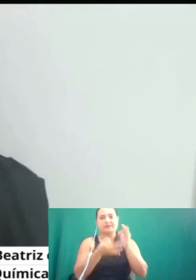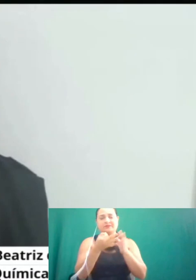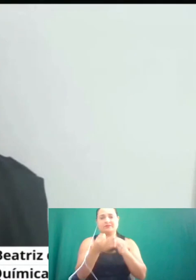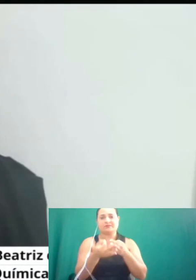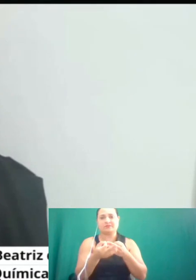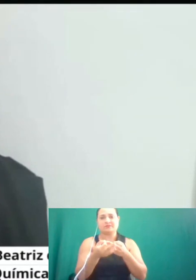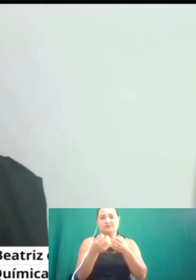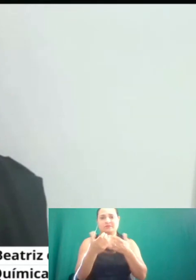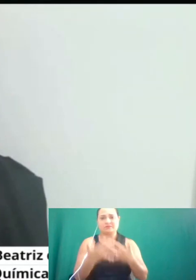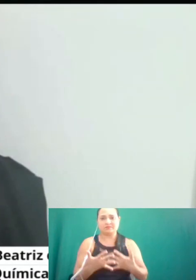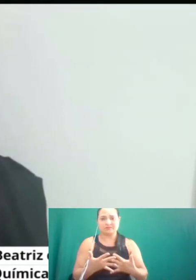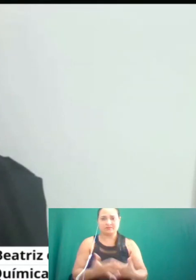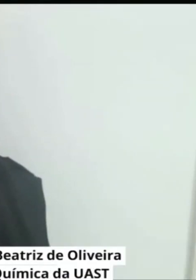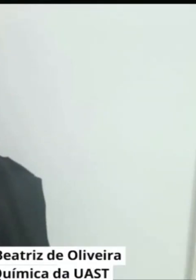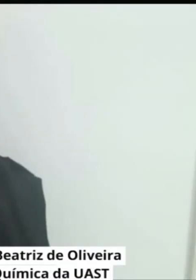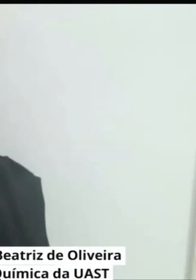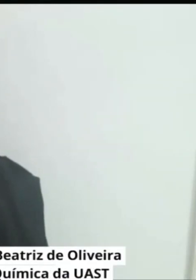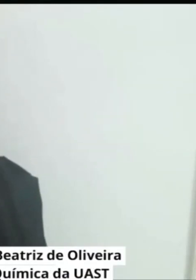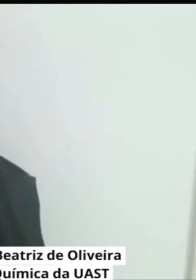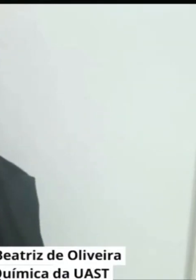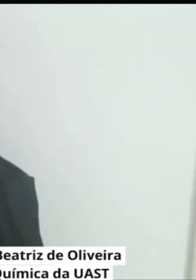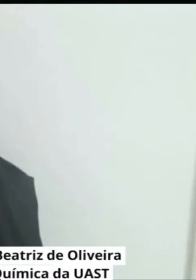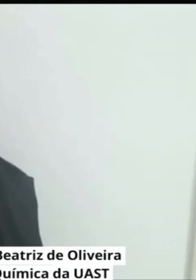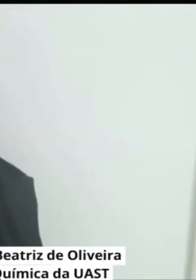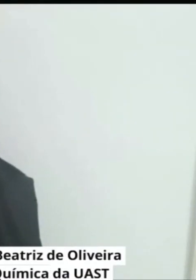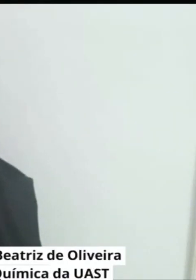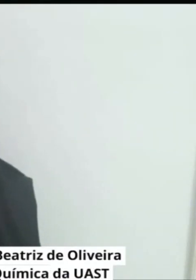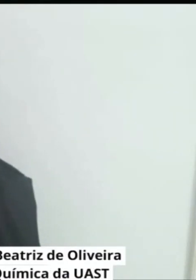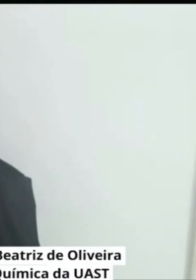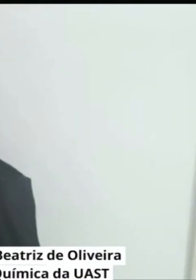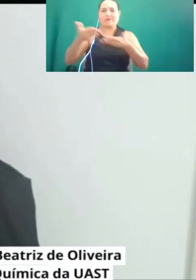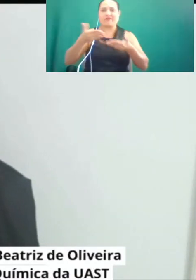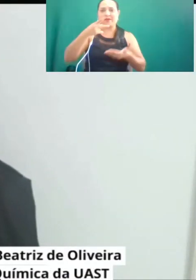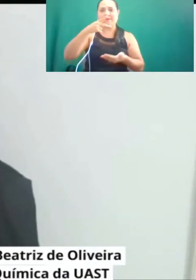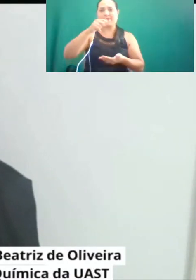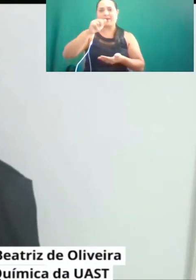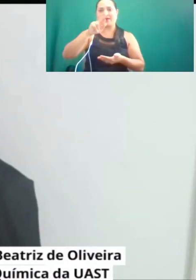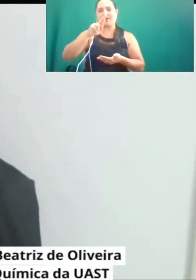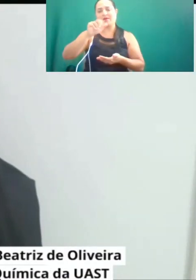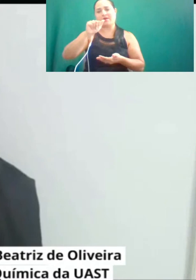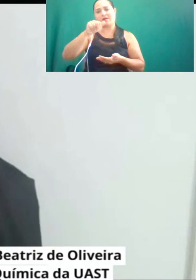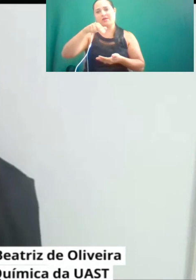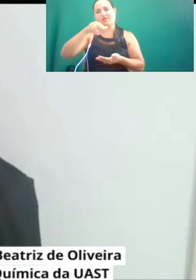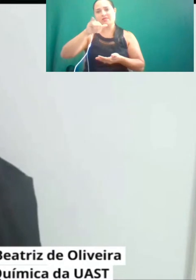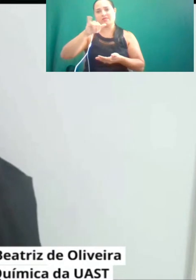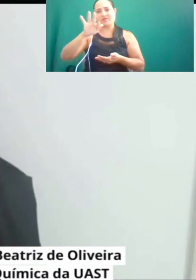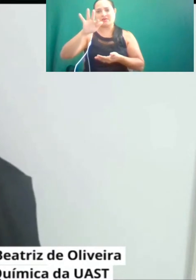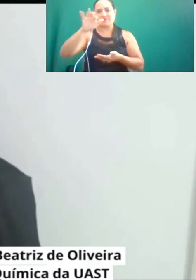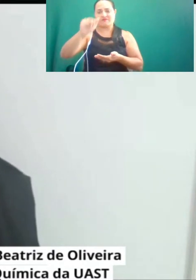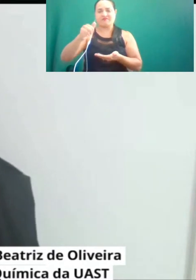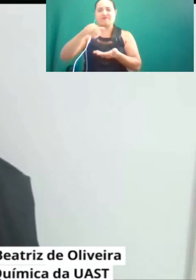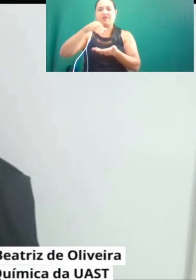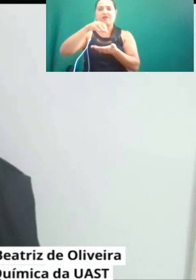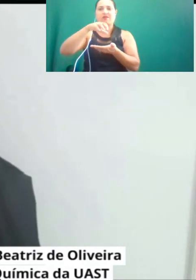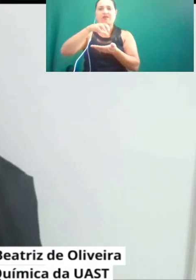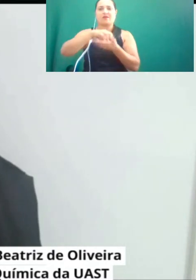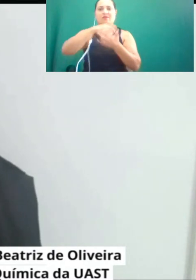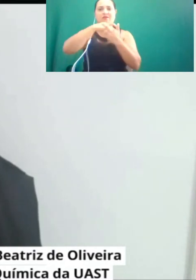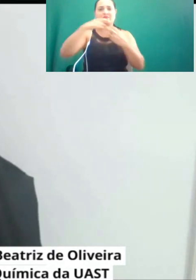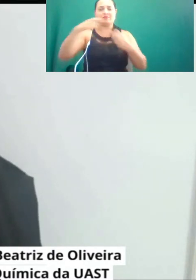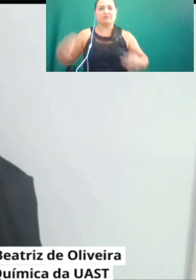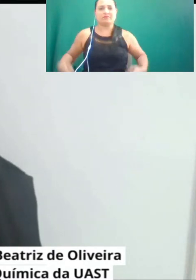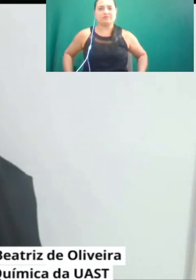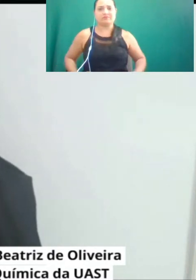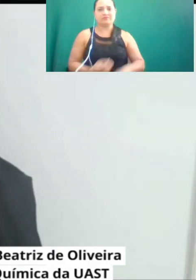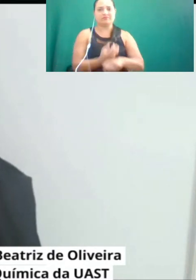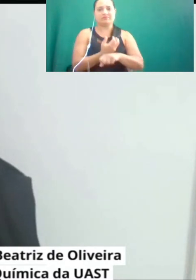Boa tarde a todos e a todas. Eu saúdo o professor Marcelo Brito Carneiro Leão, reitor da UFRPE, e em